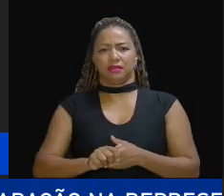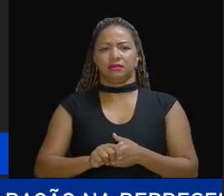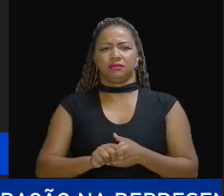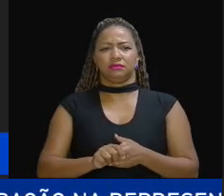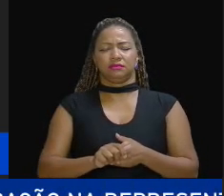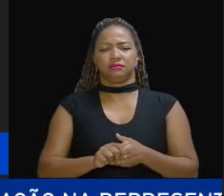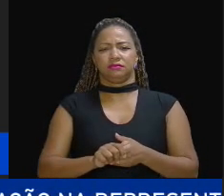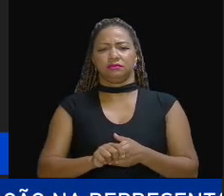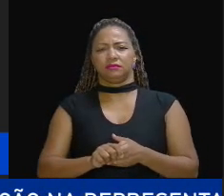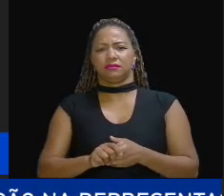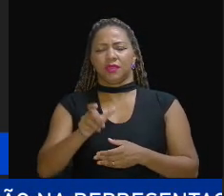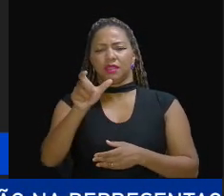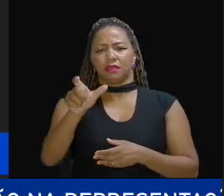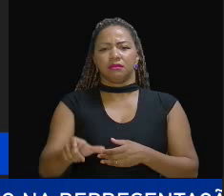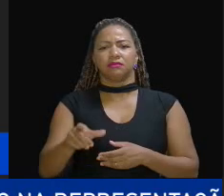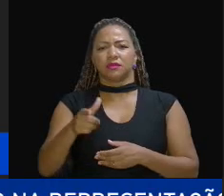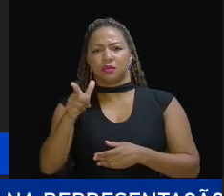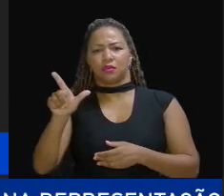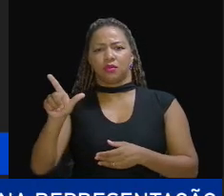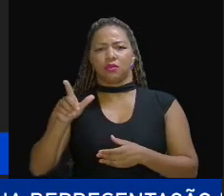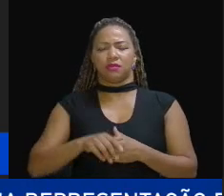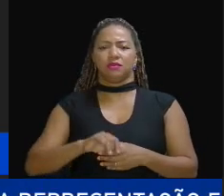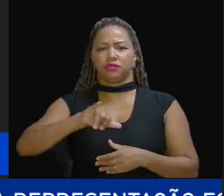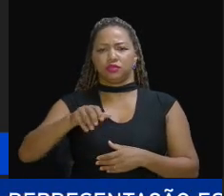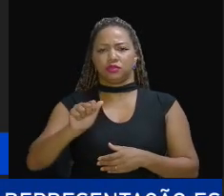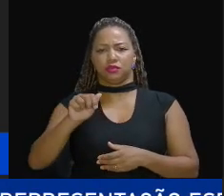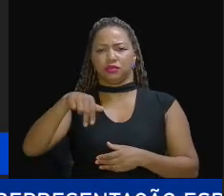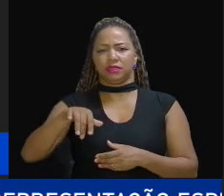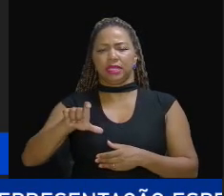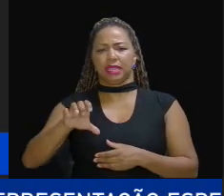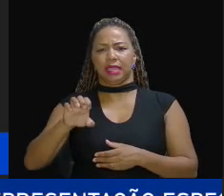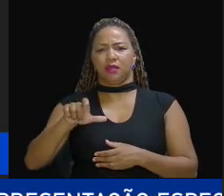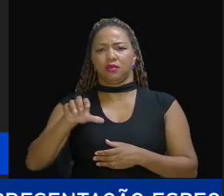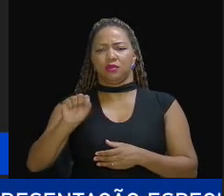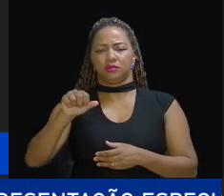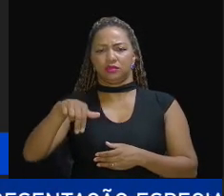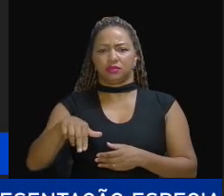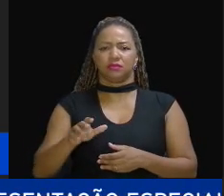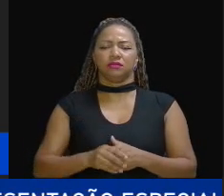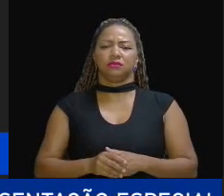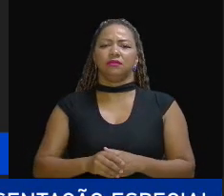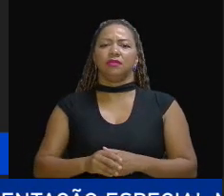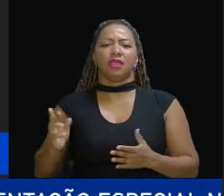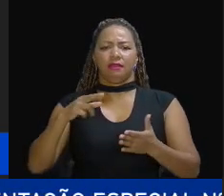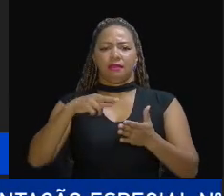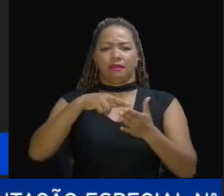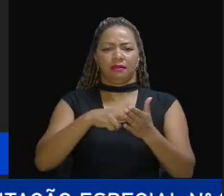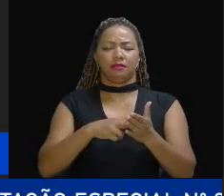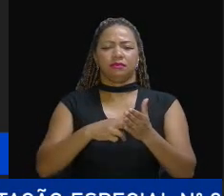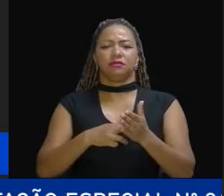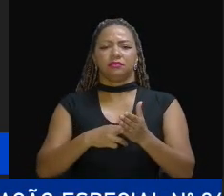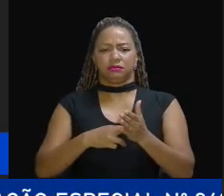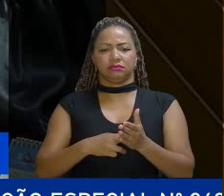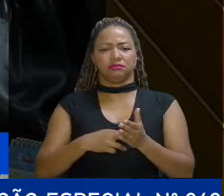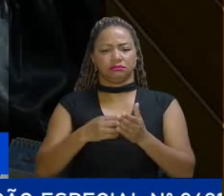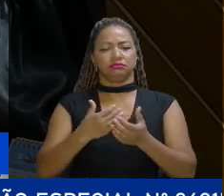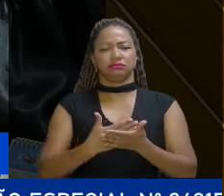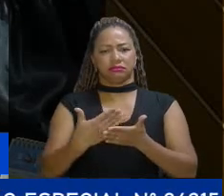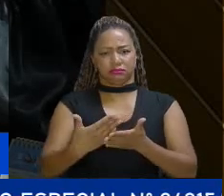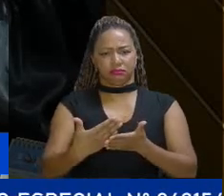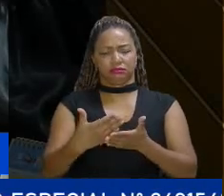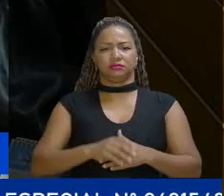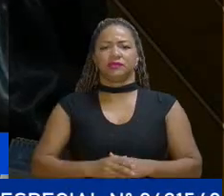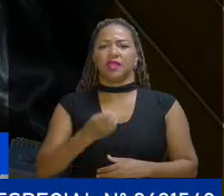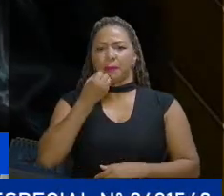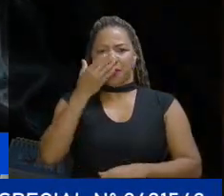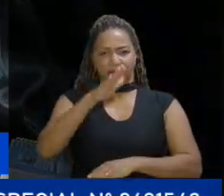interessado é Jorielson Brito do Nascimento. Então, o relator está com a palavra.